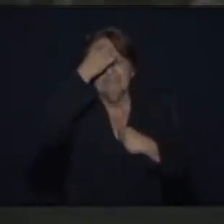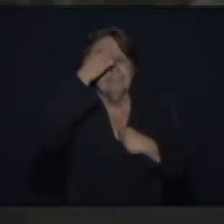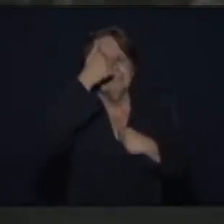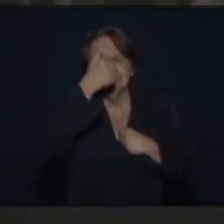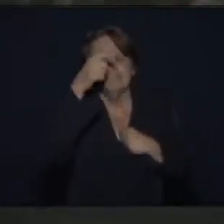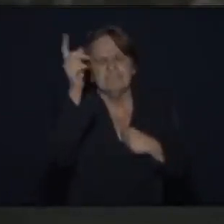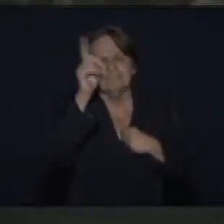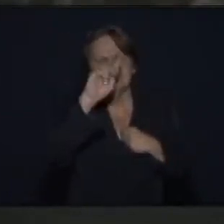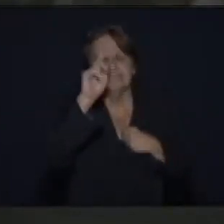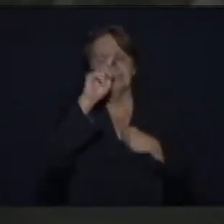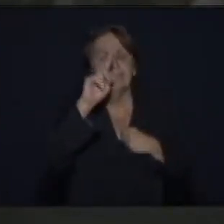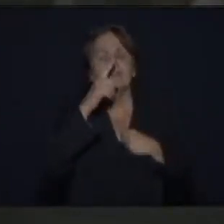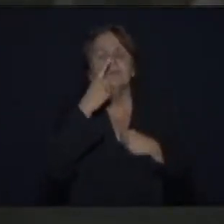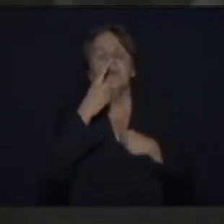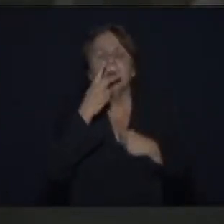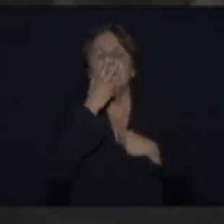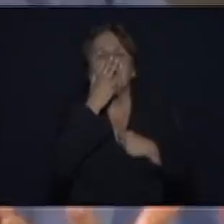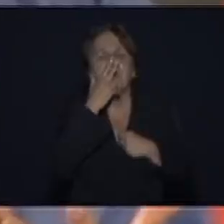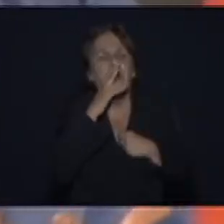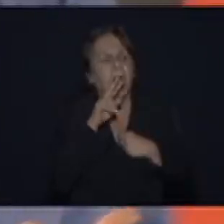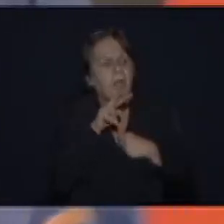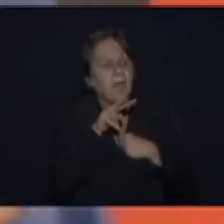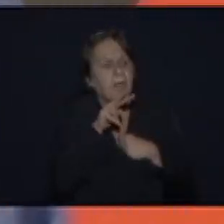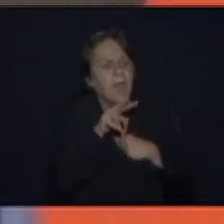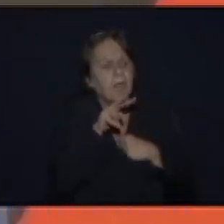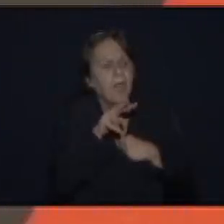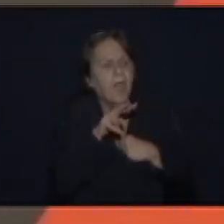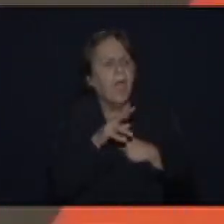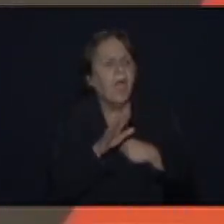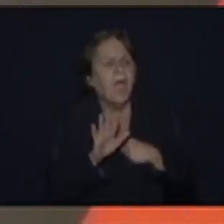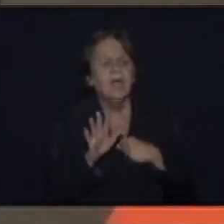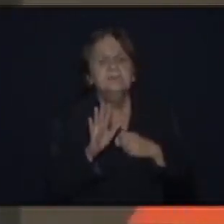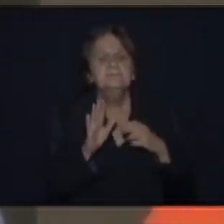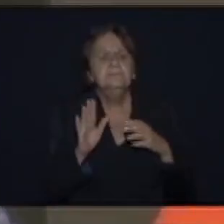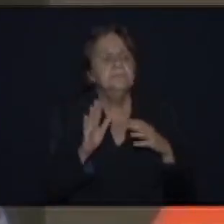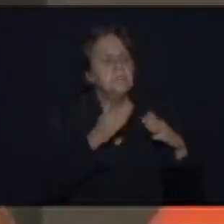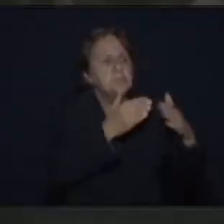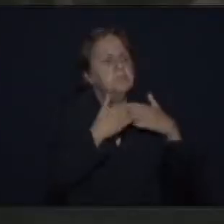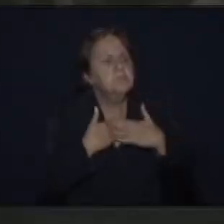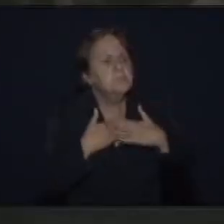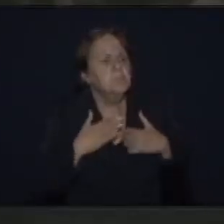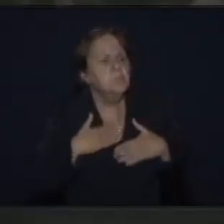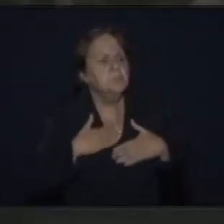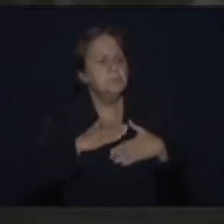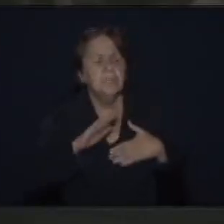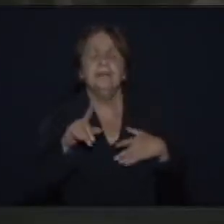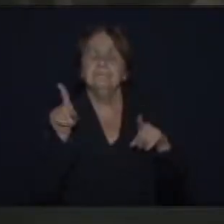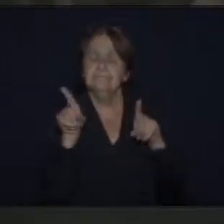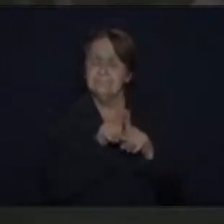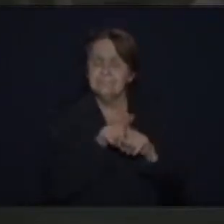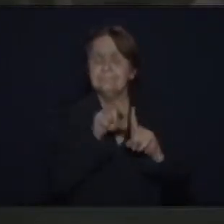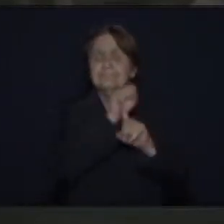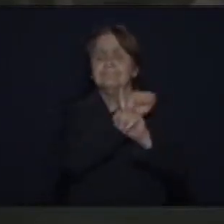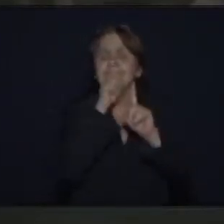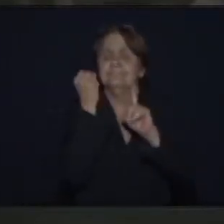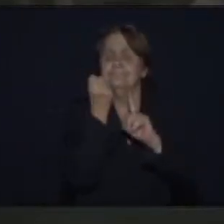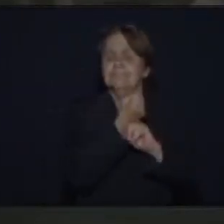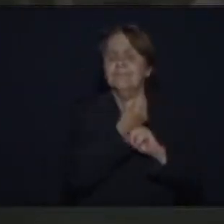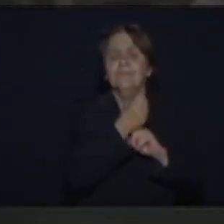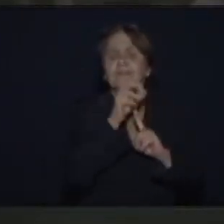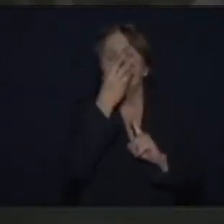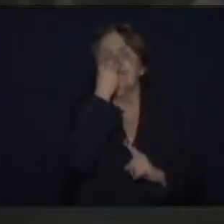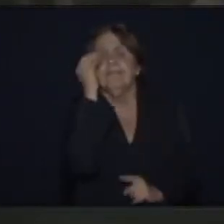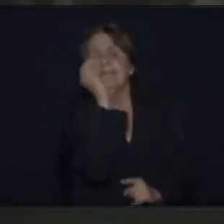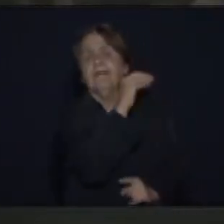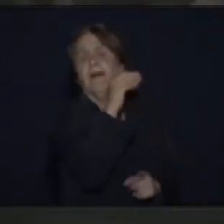o terceiro é uma pessoa apaixonao bom e como nosso a maioria da sociedade não se importa muito pela